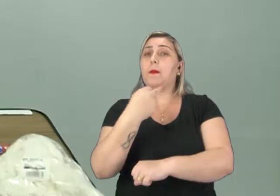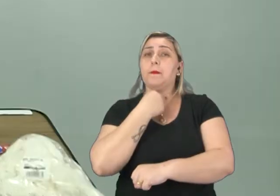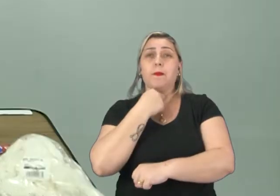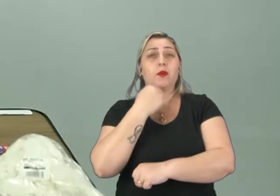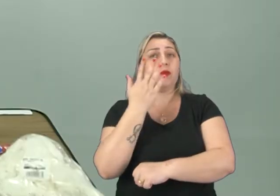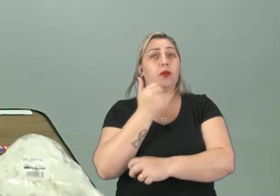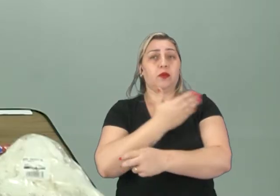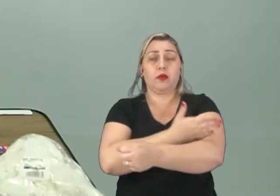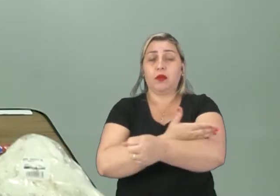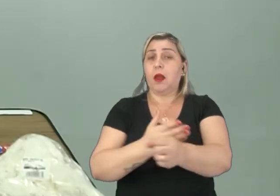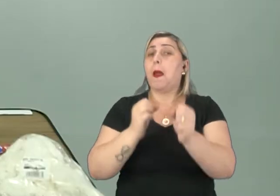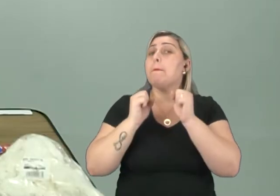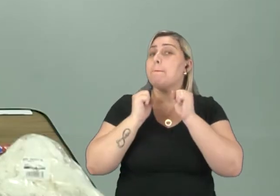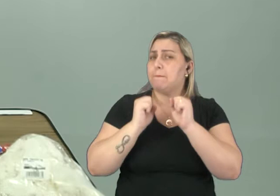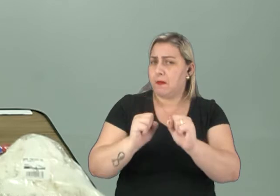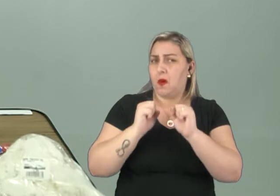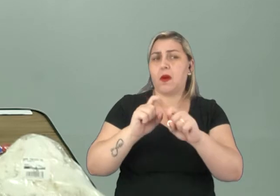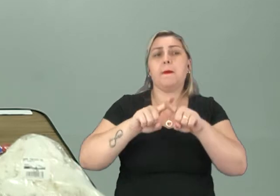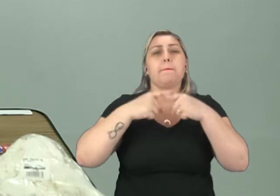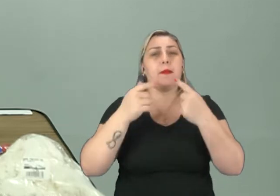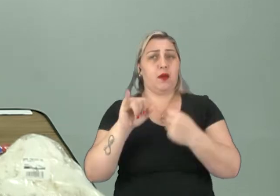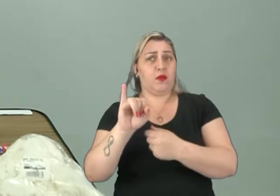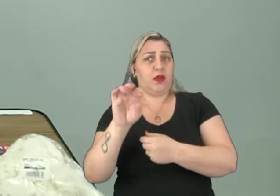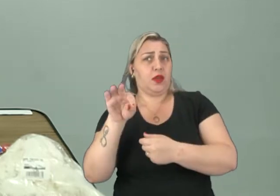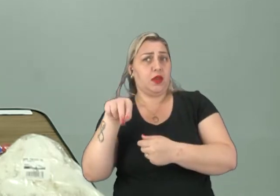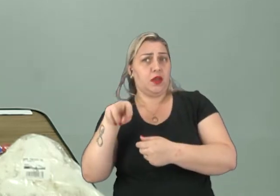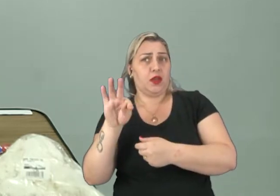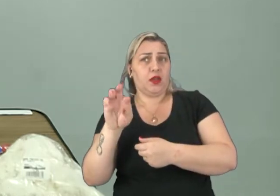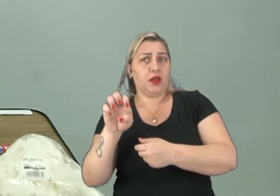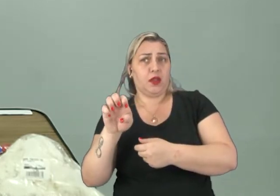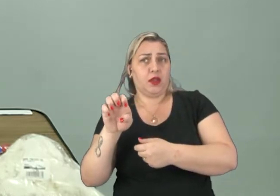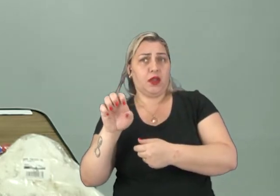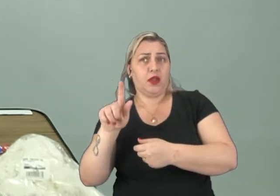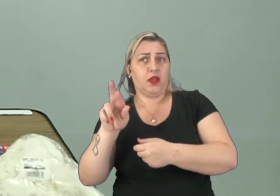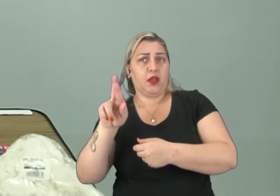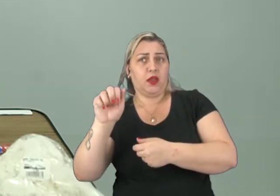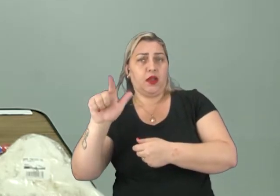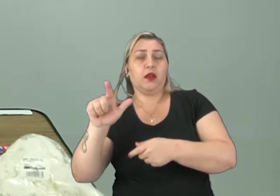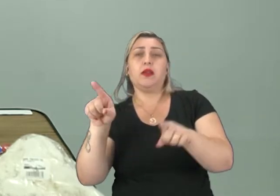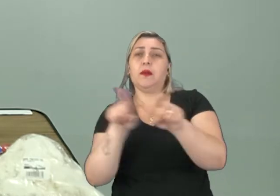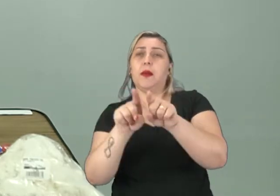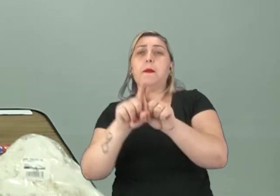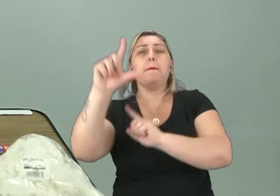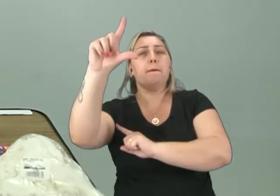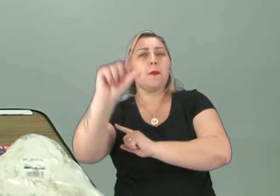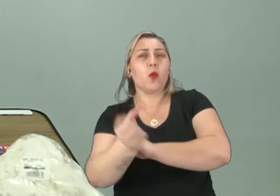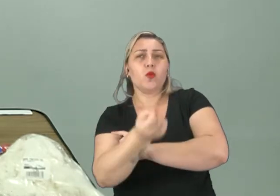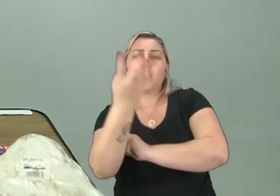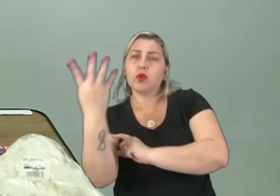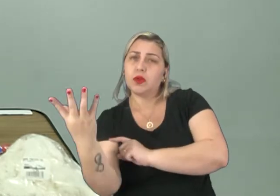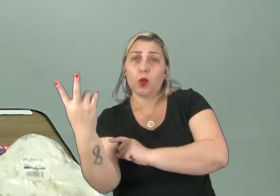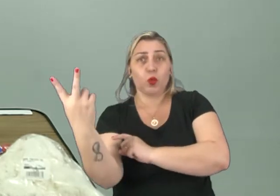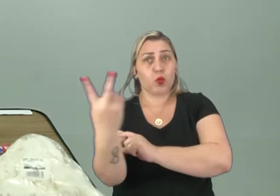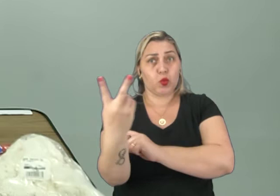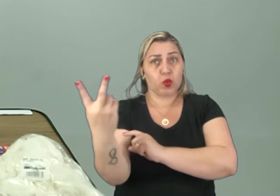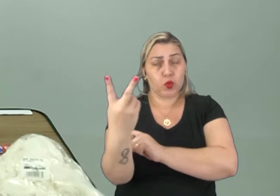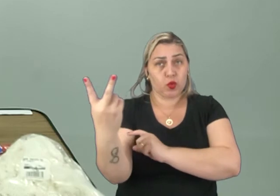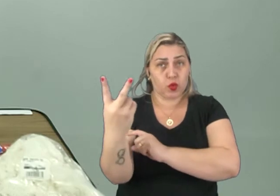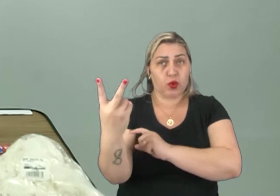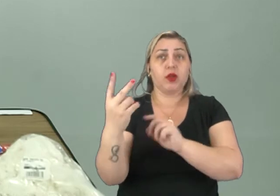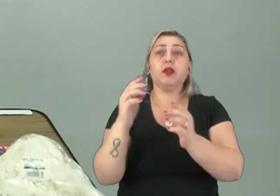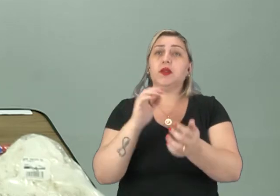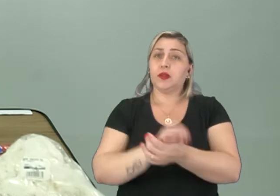comer arroz branco? Claro que pode, assim como o integral. Só que em poucas quantidades, tanto o integral quanto o branco. Não é porque